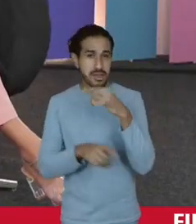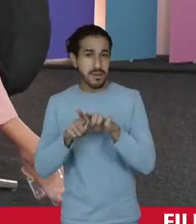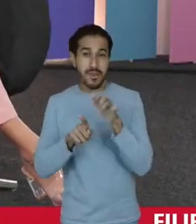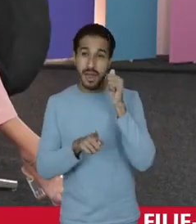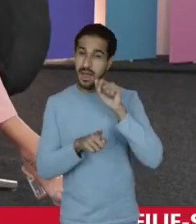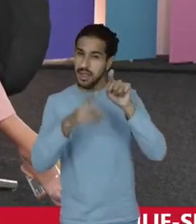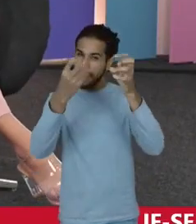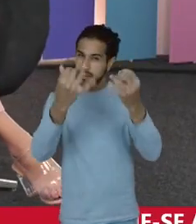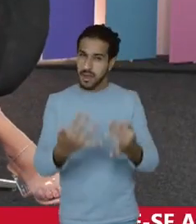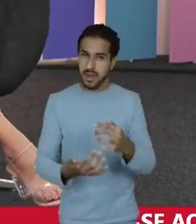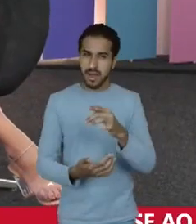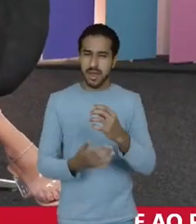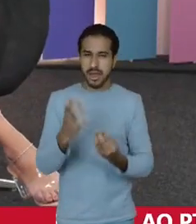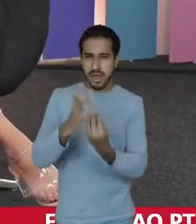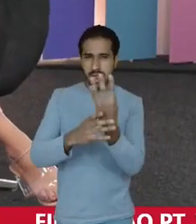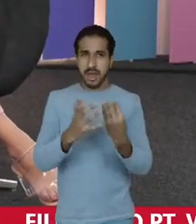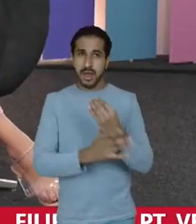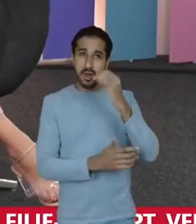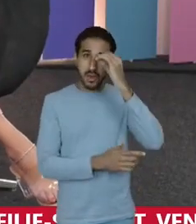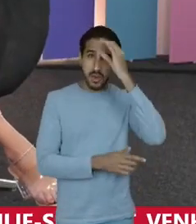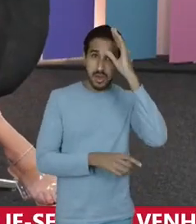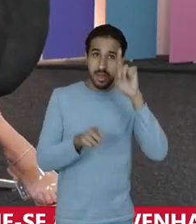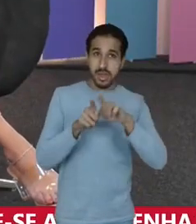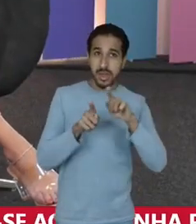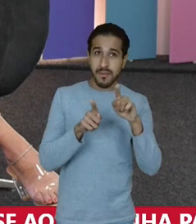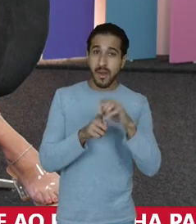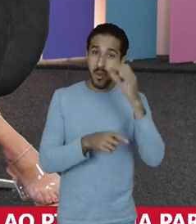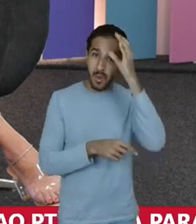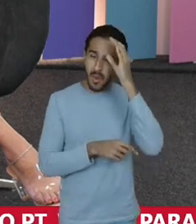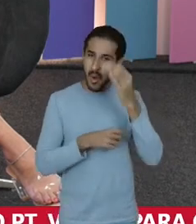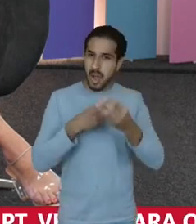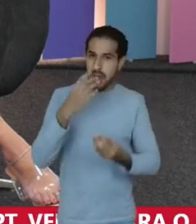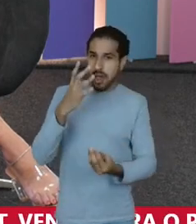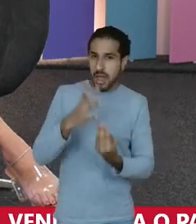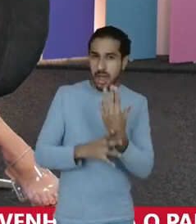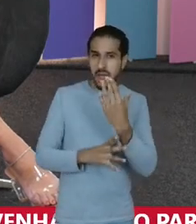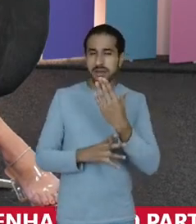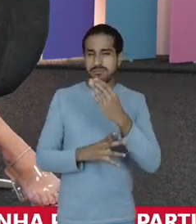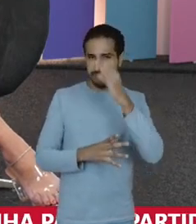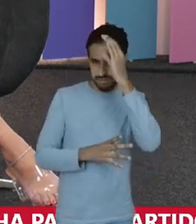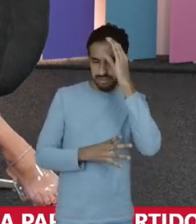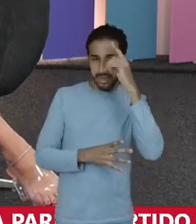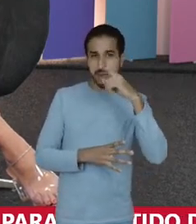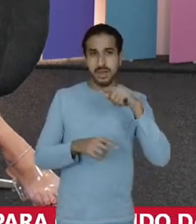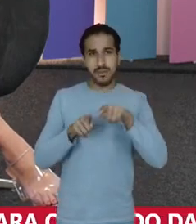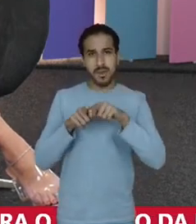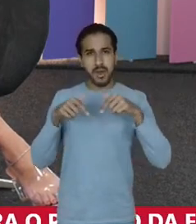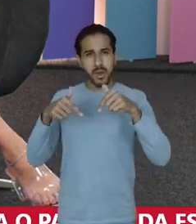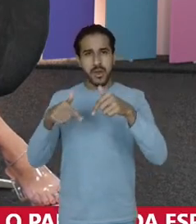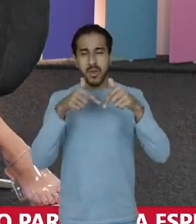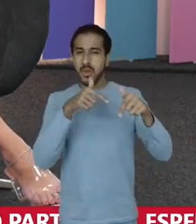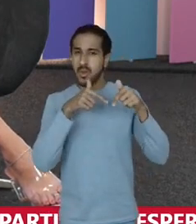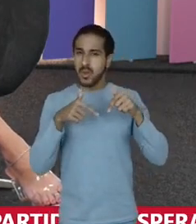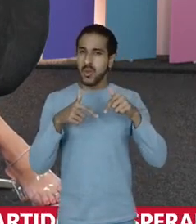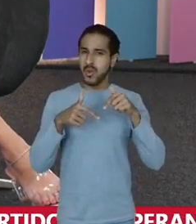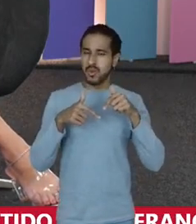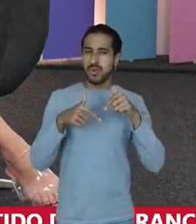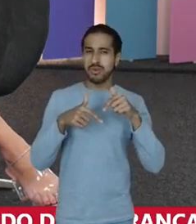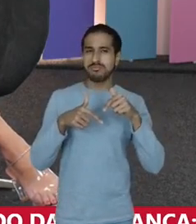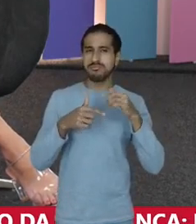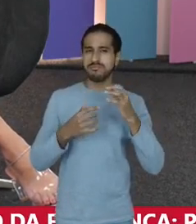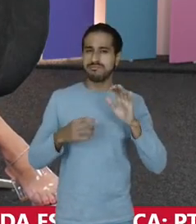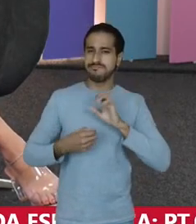ela falar sobre produção de conhecimento e de consciência, de construção de consciência. E as manifestações culturais têm um